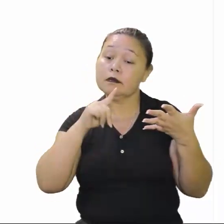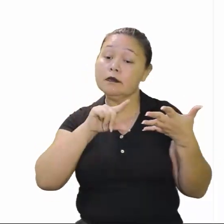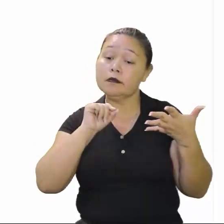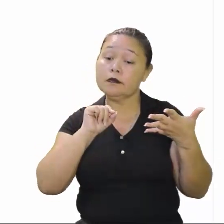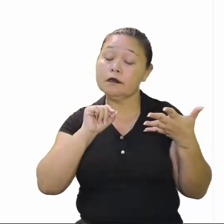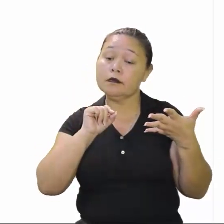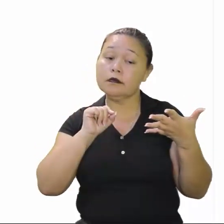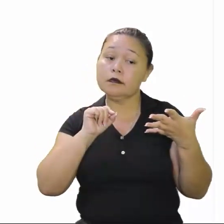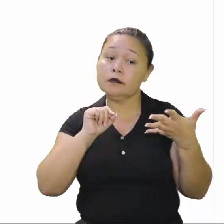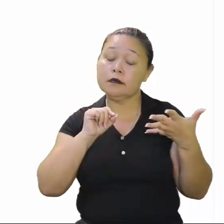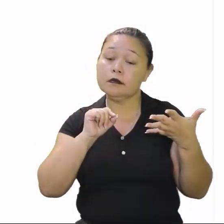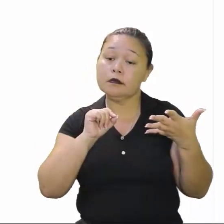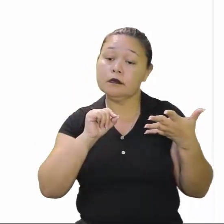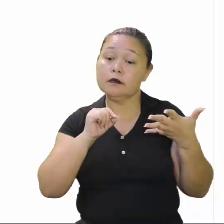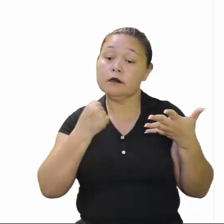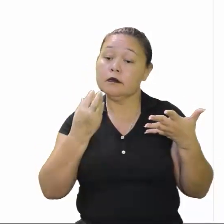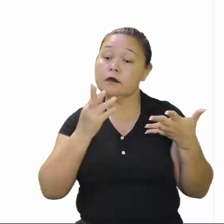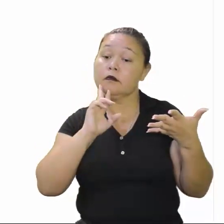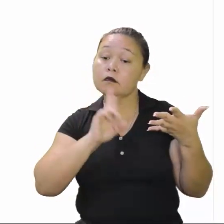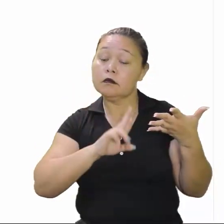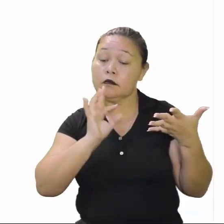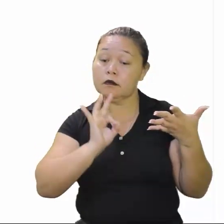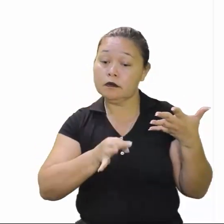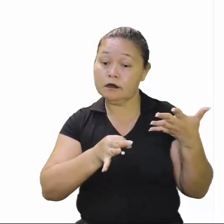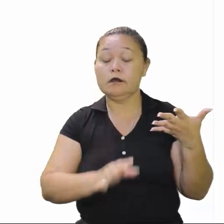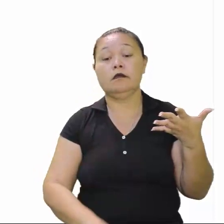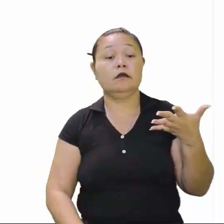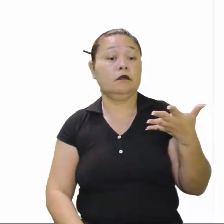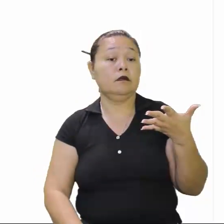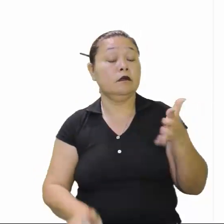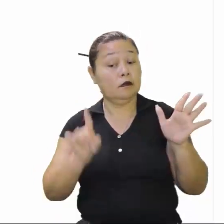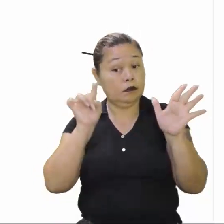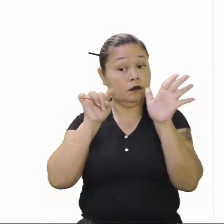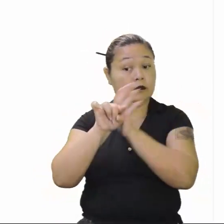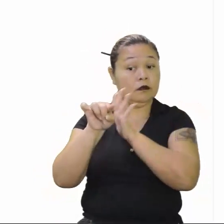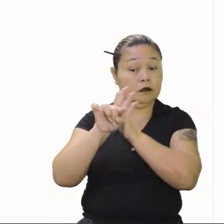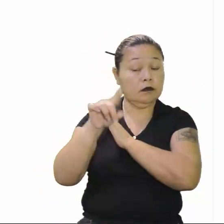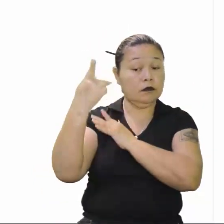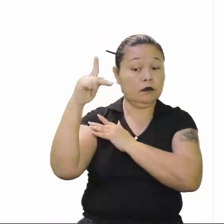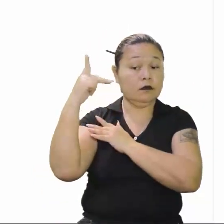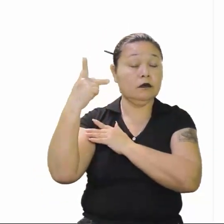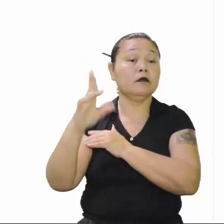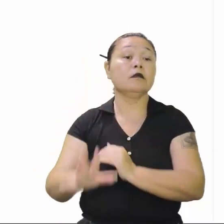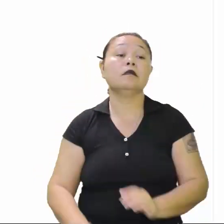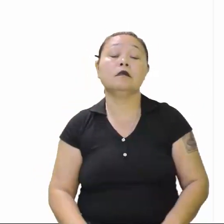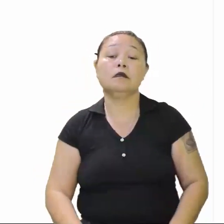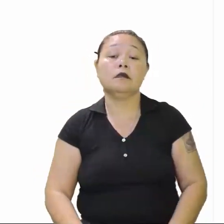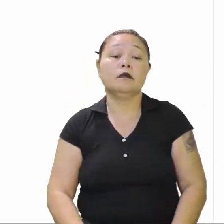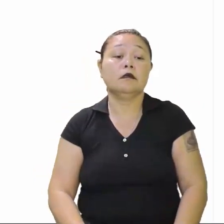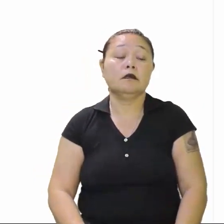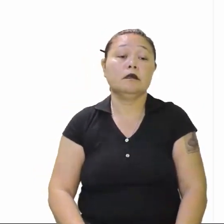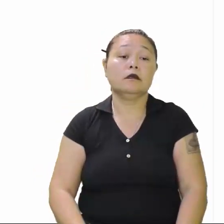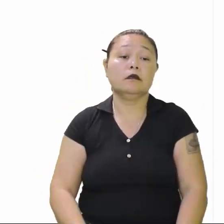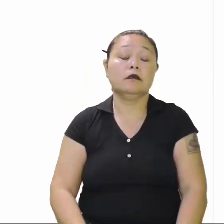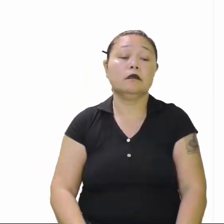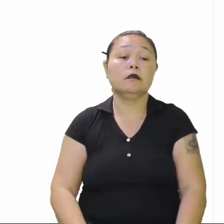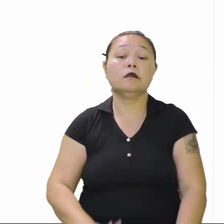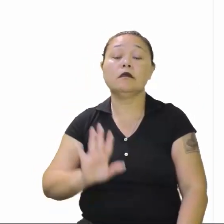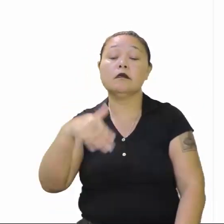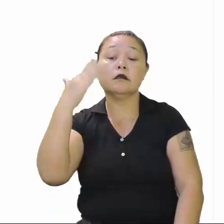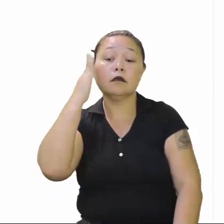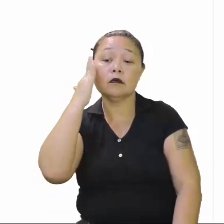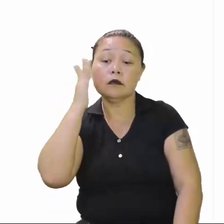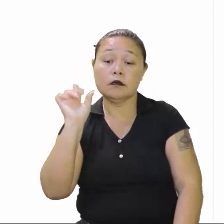escolheu como resposta certa desta questão do Enem? E aí, fique sabendo